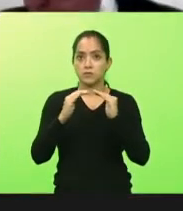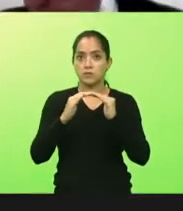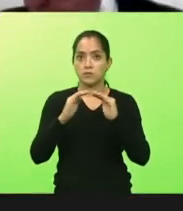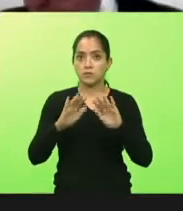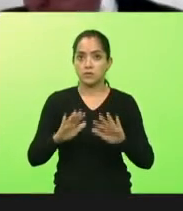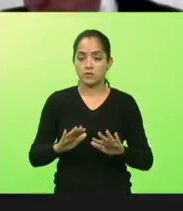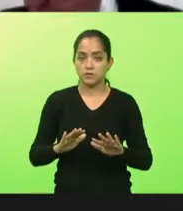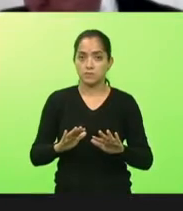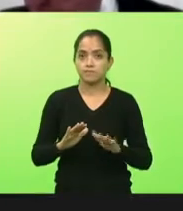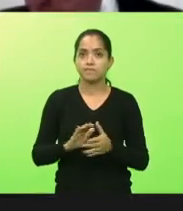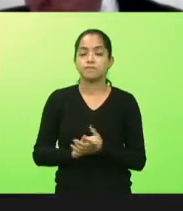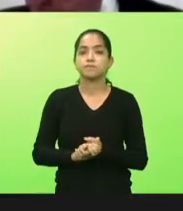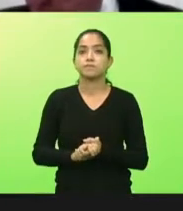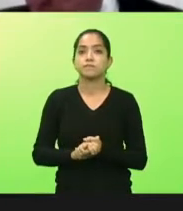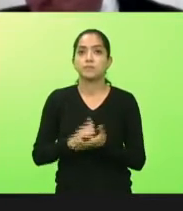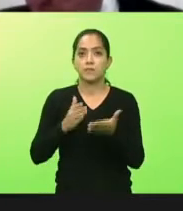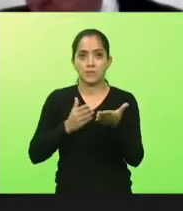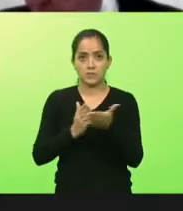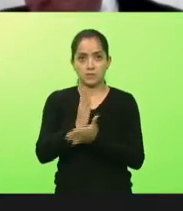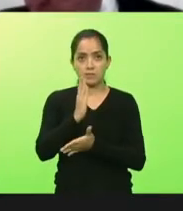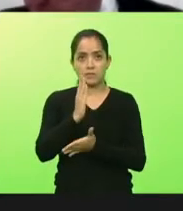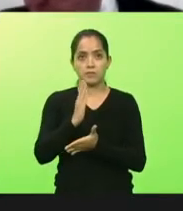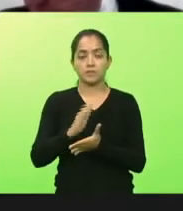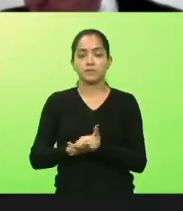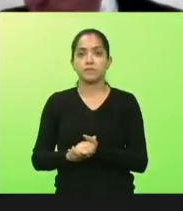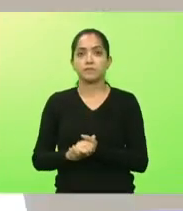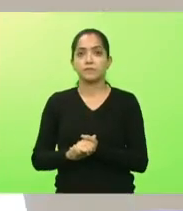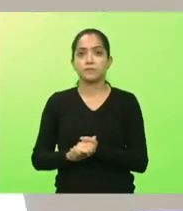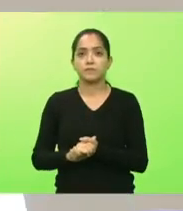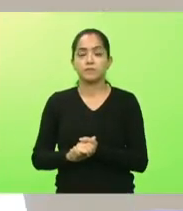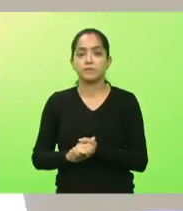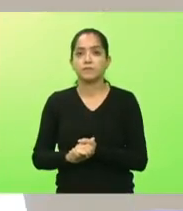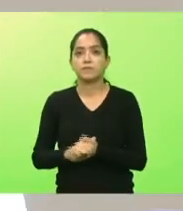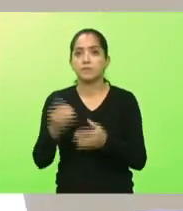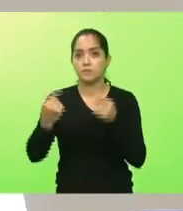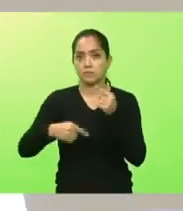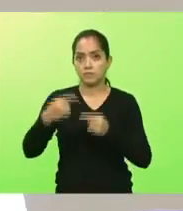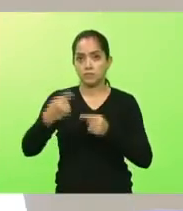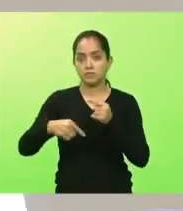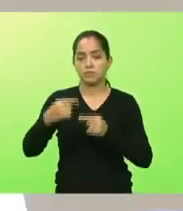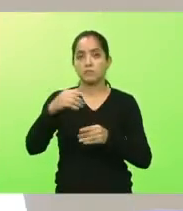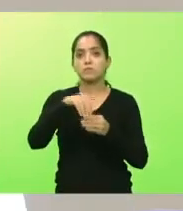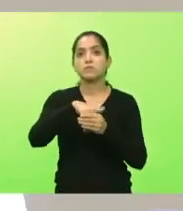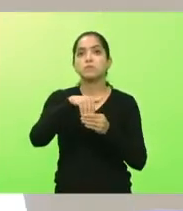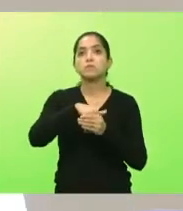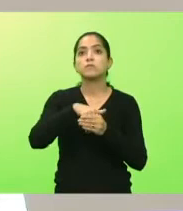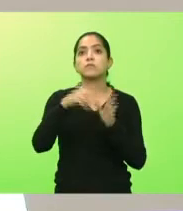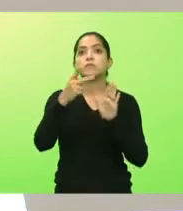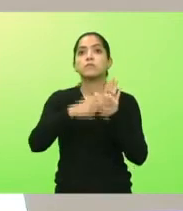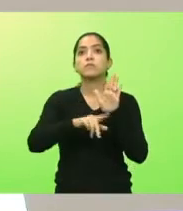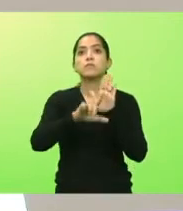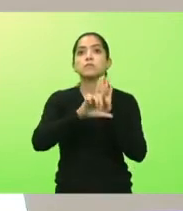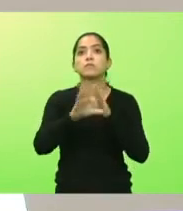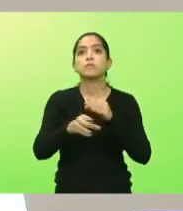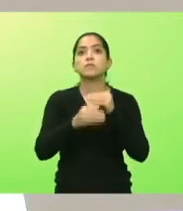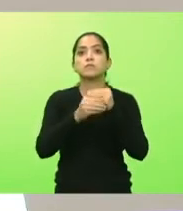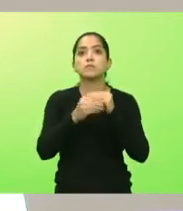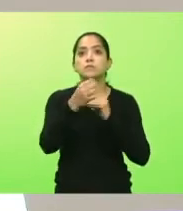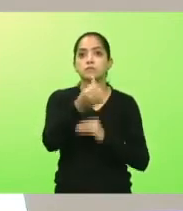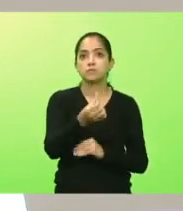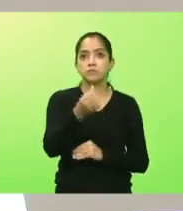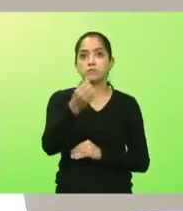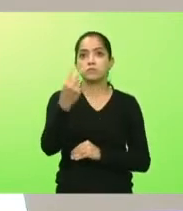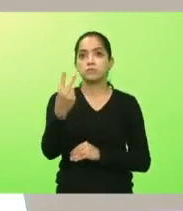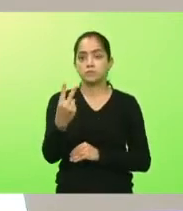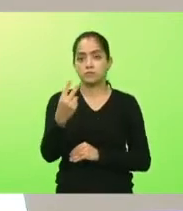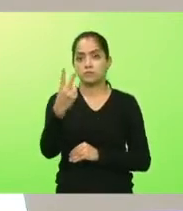encontram. Aprovado por unanimidade. Discussão e votação em segundo turno do projeto de lei complementar